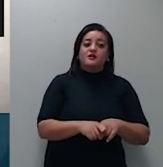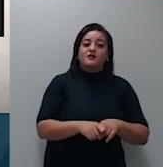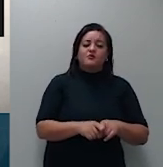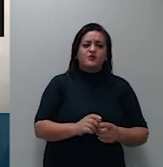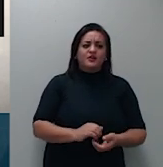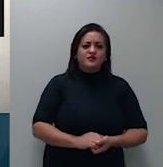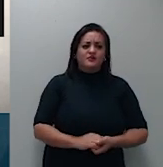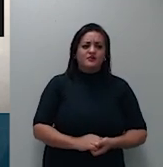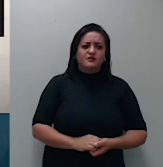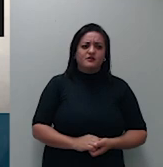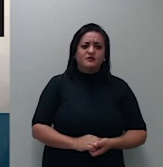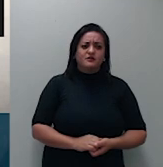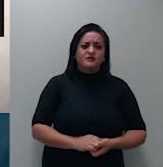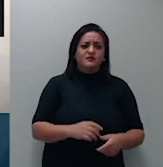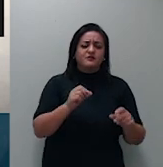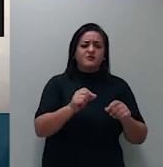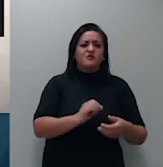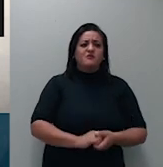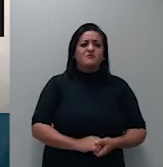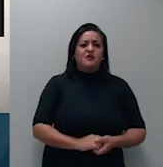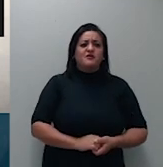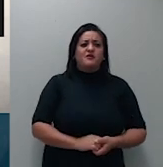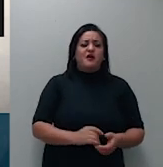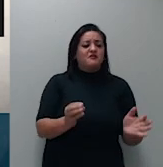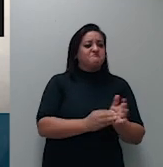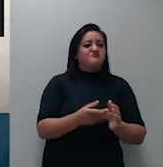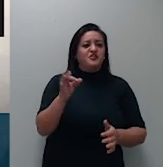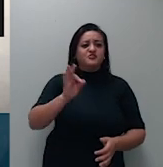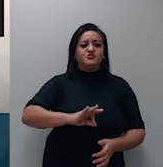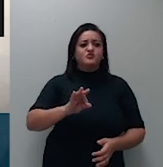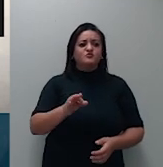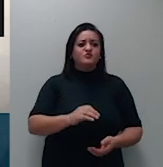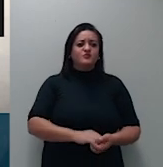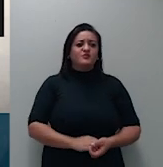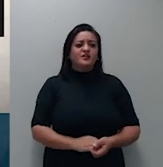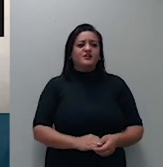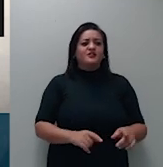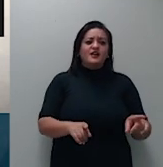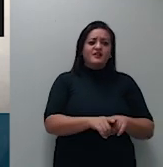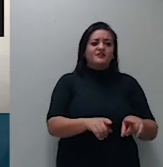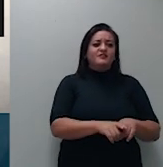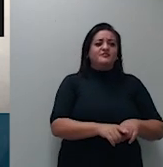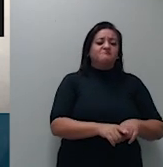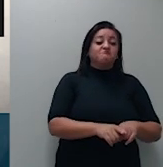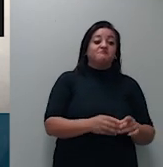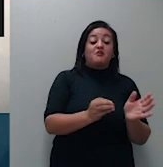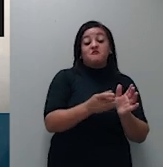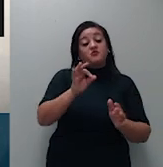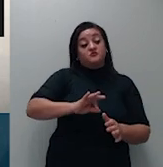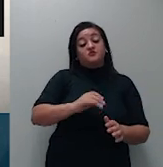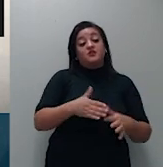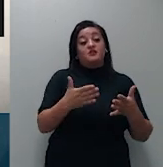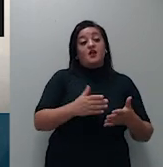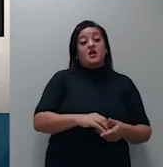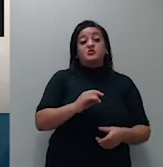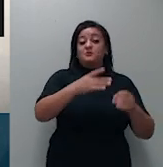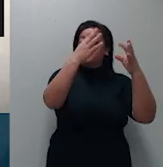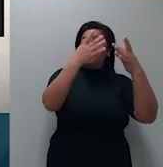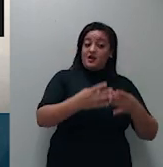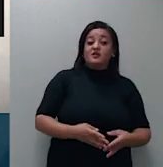desastre é o que eu acho importante também está carregando